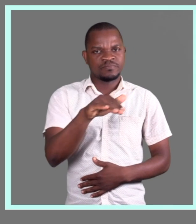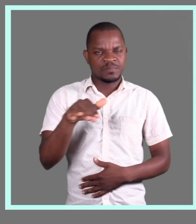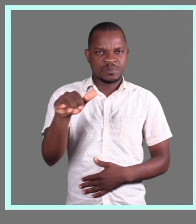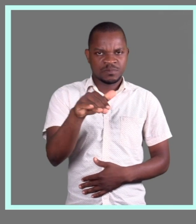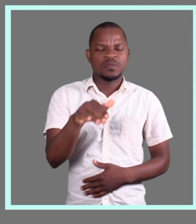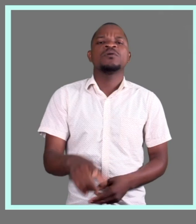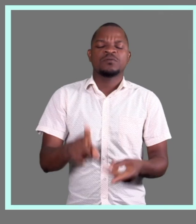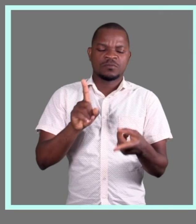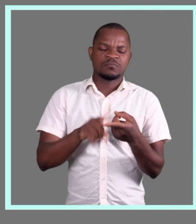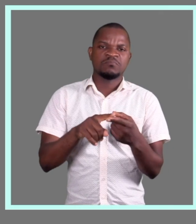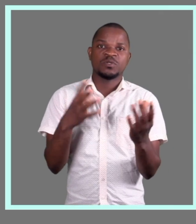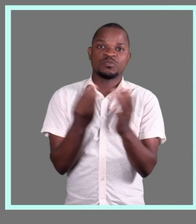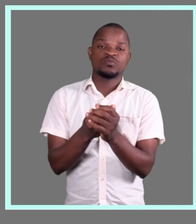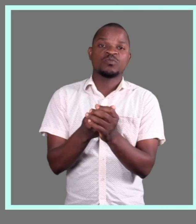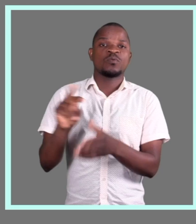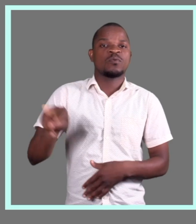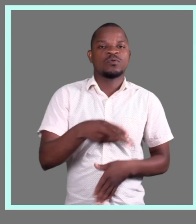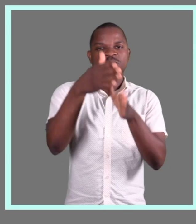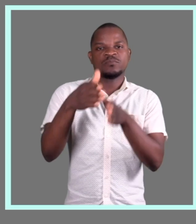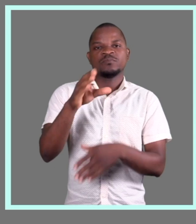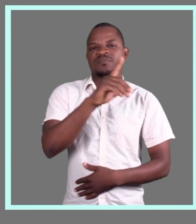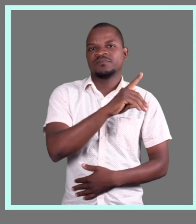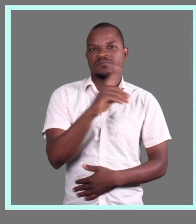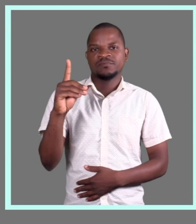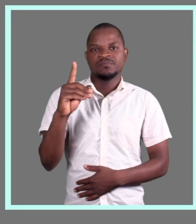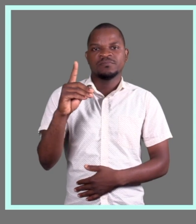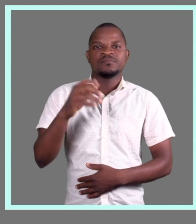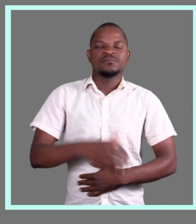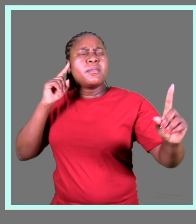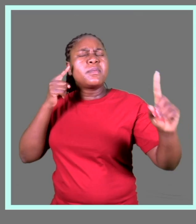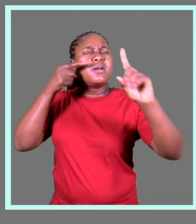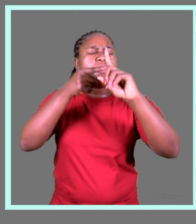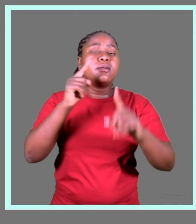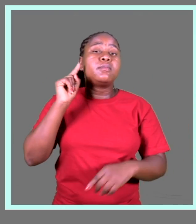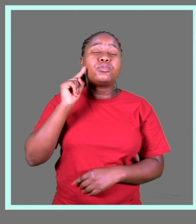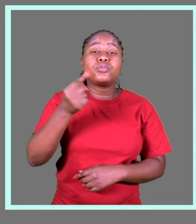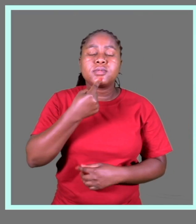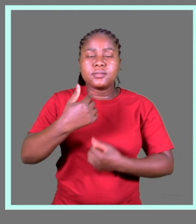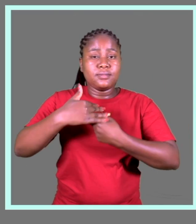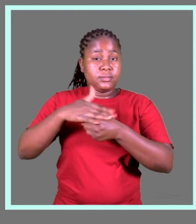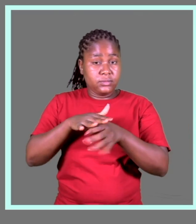na comunidade e com a pessoa com deficiência.